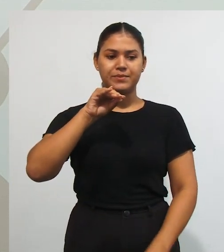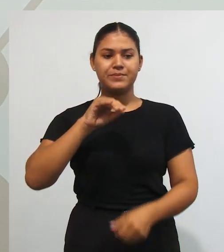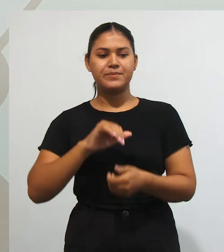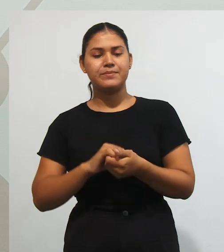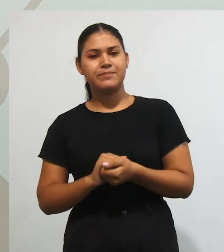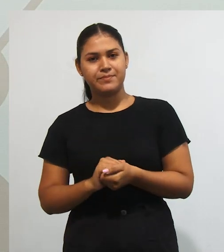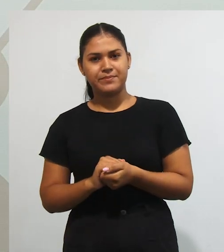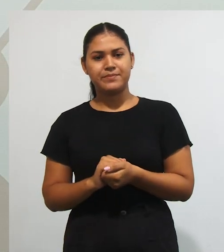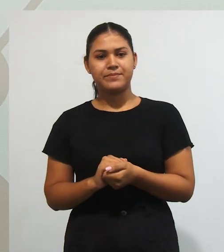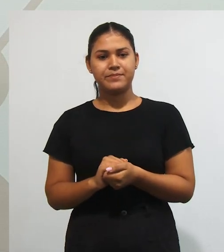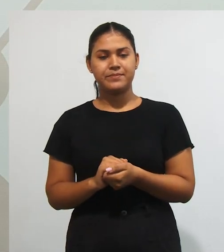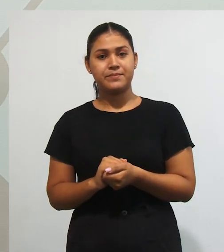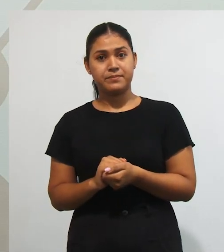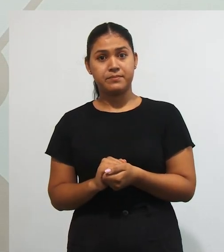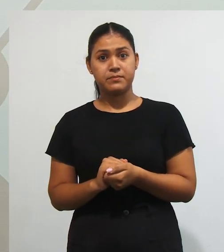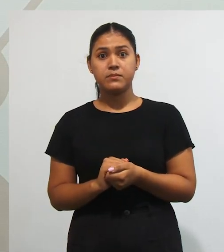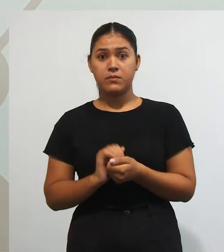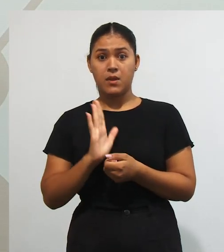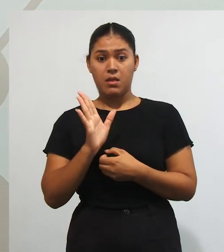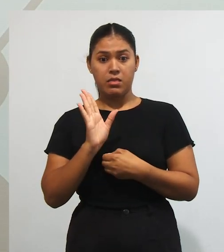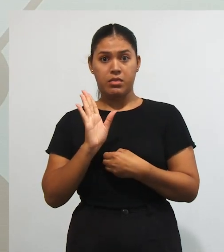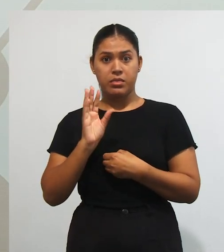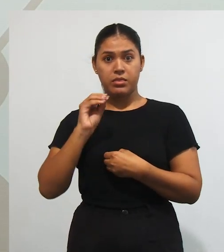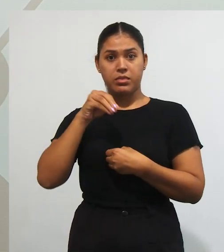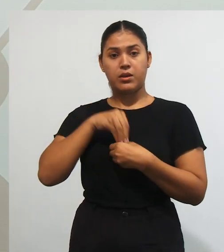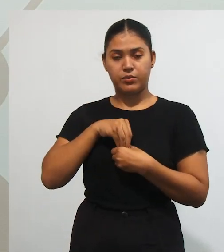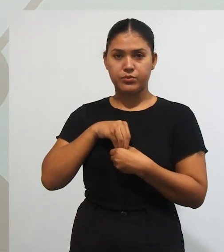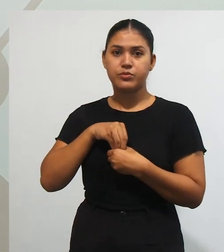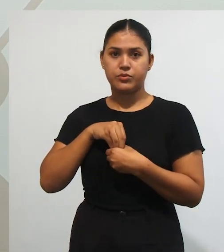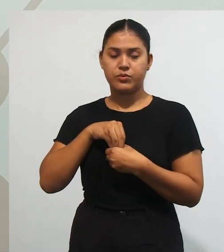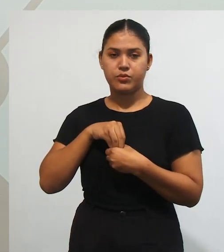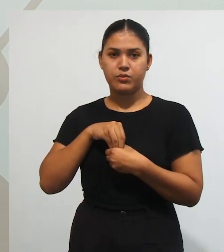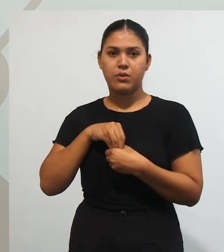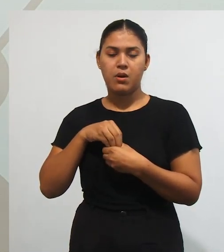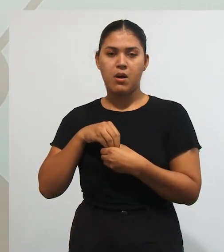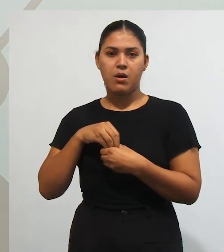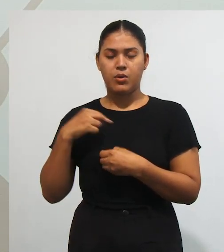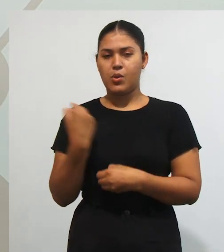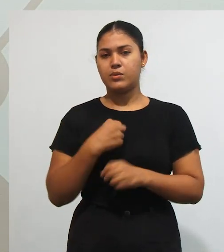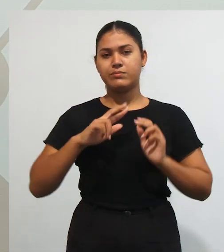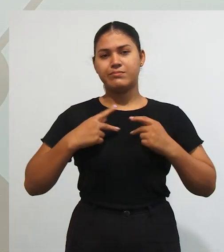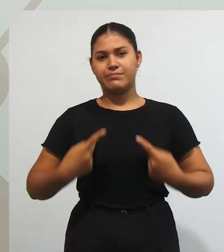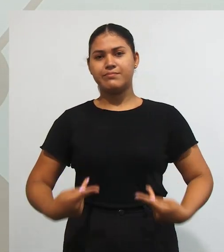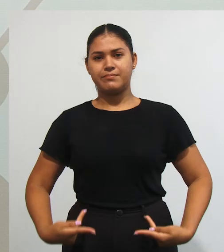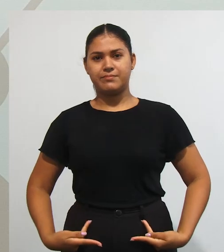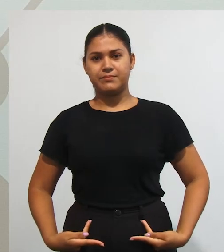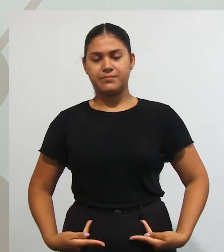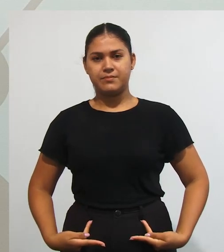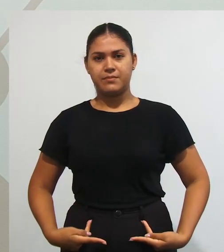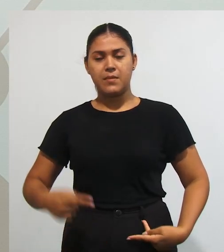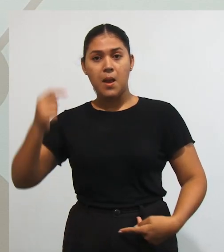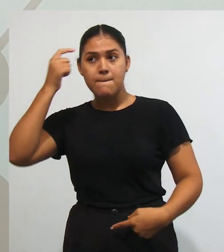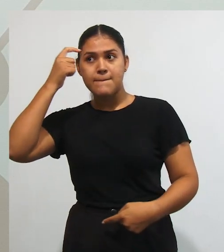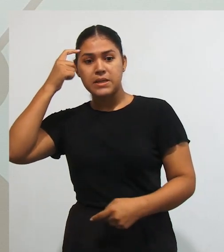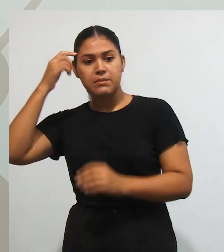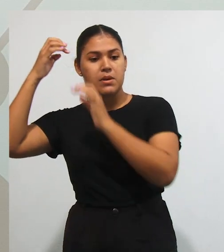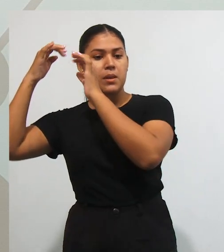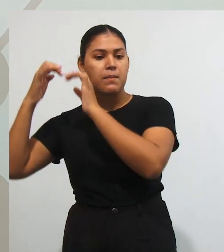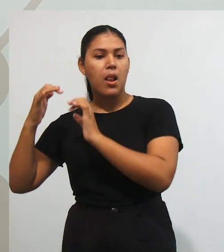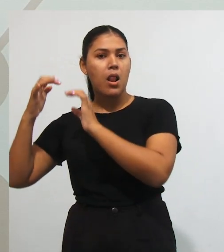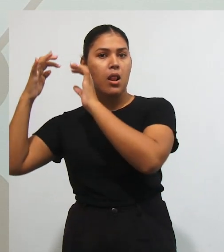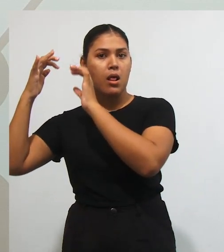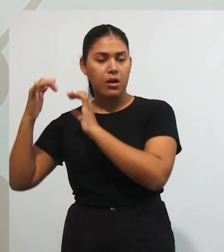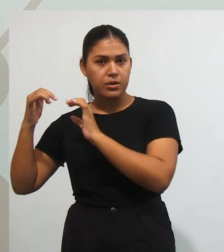Então vamos lá. É algo externo, a linguagem é externa ao ser humano, o pensamento é algo interno do ser